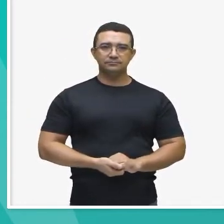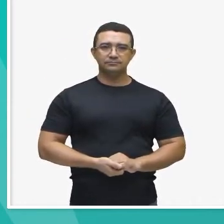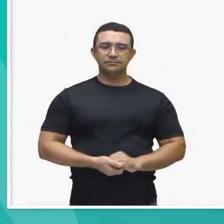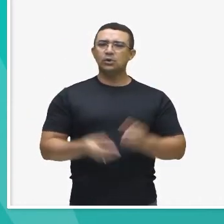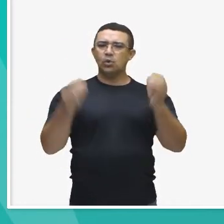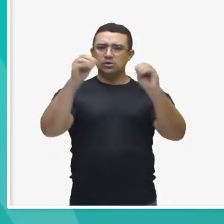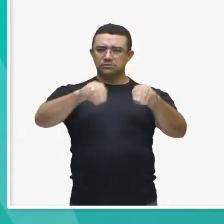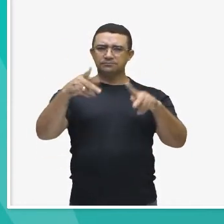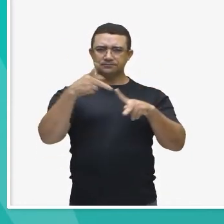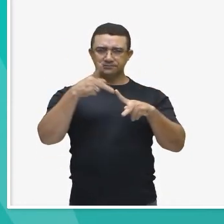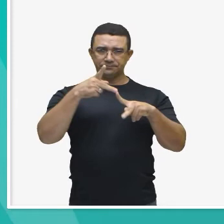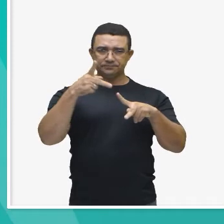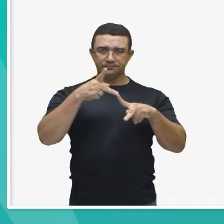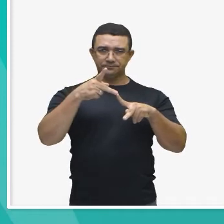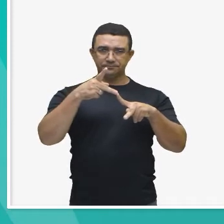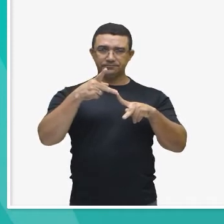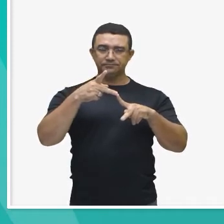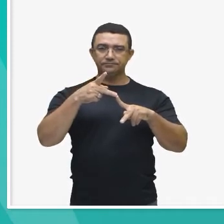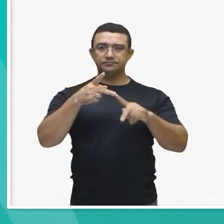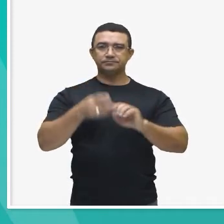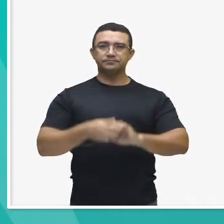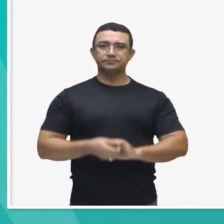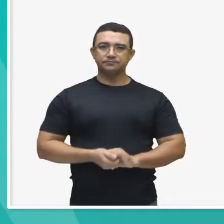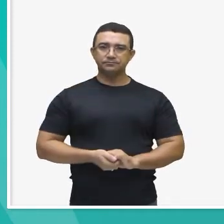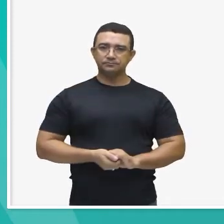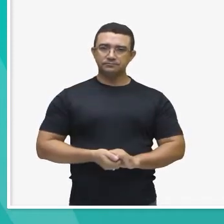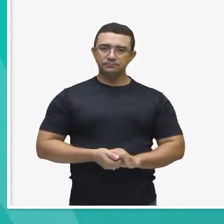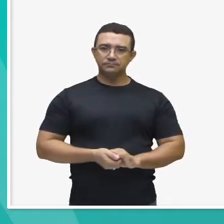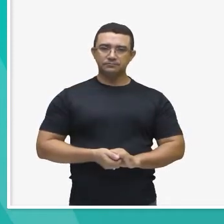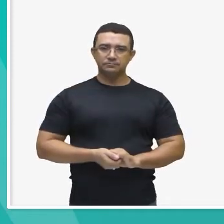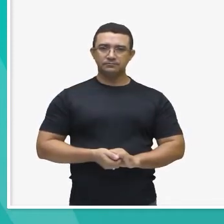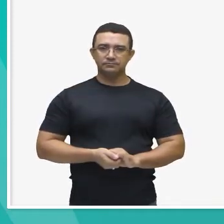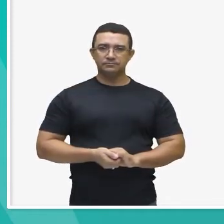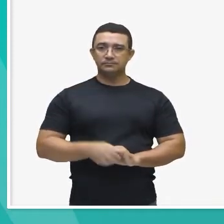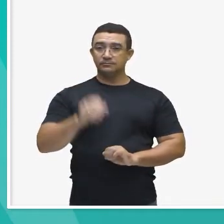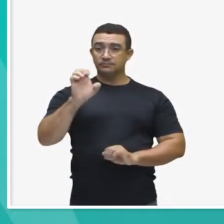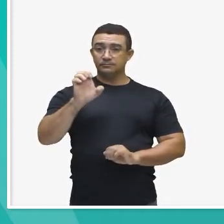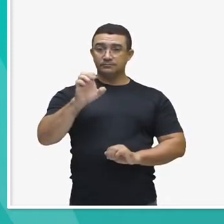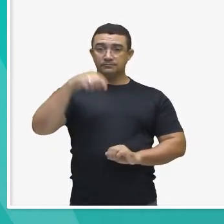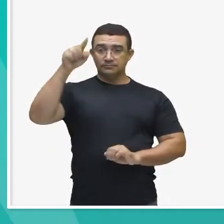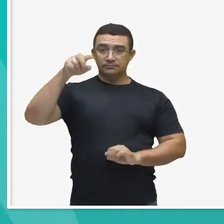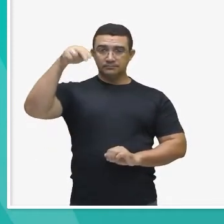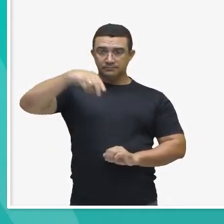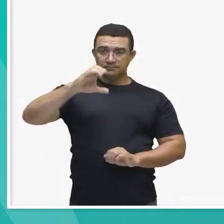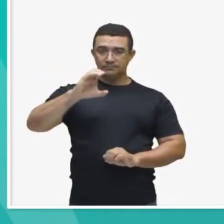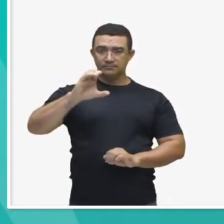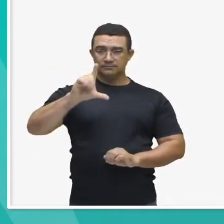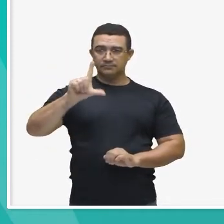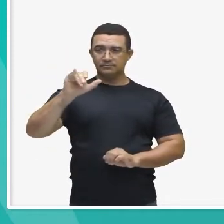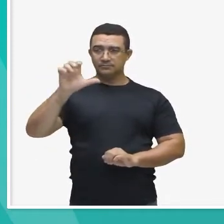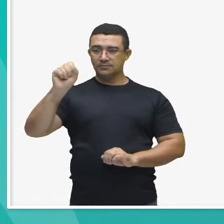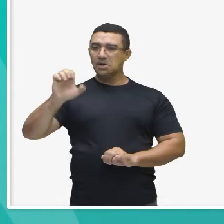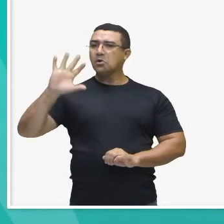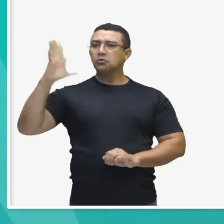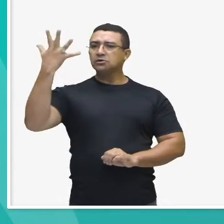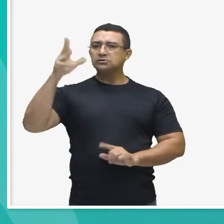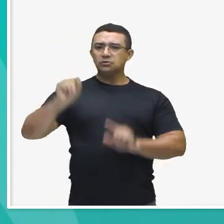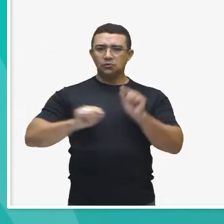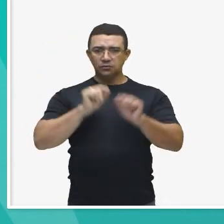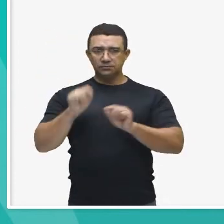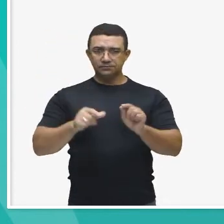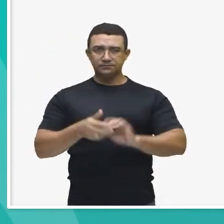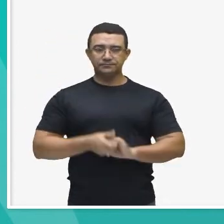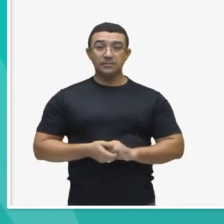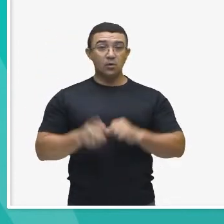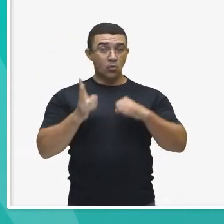a colocação pronominal, a ênclise, ela vai acontecer, tá?